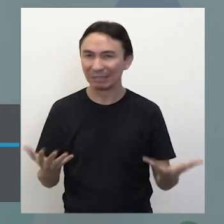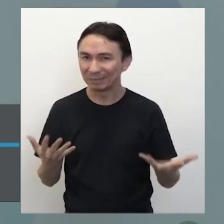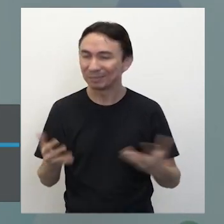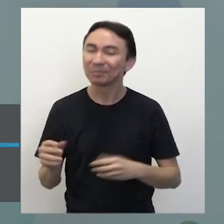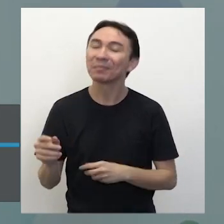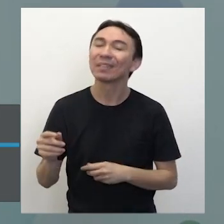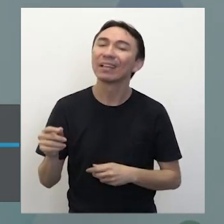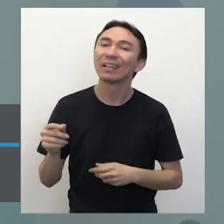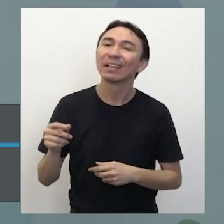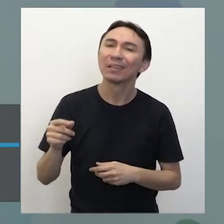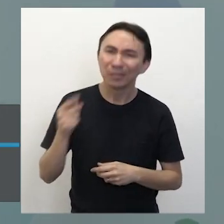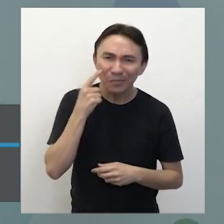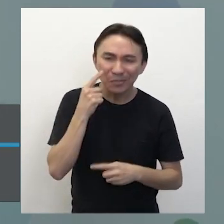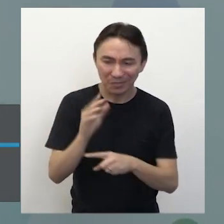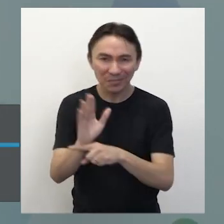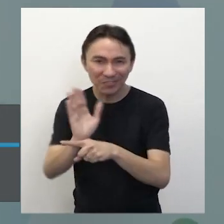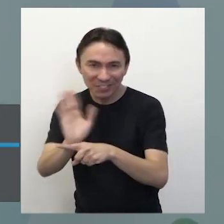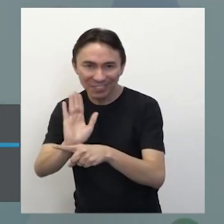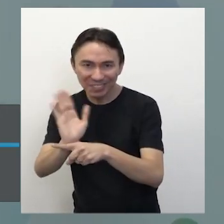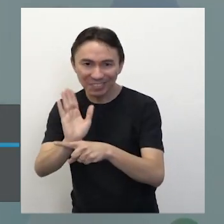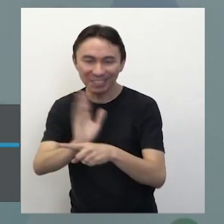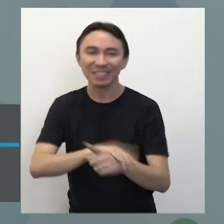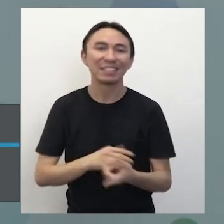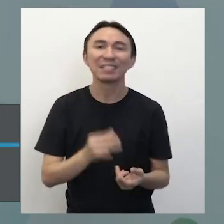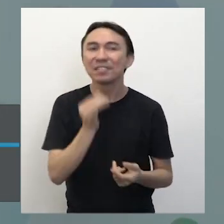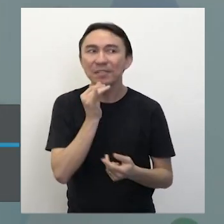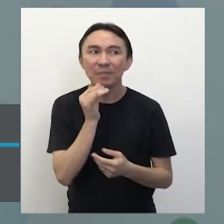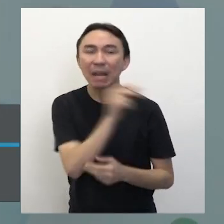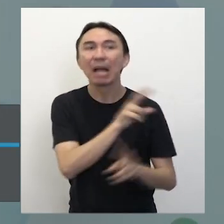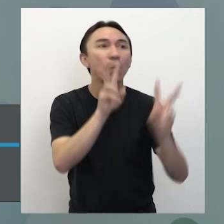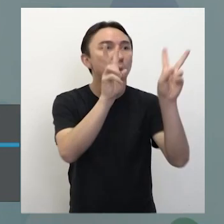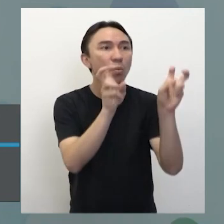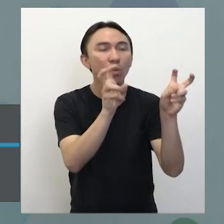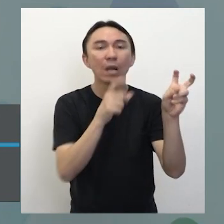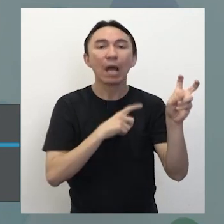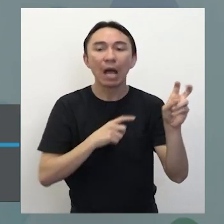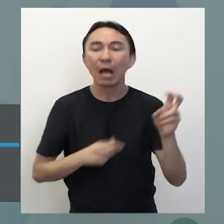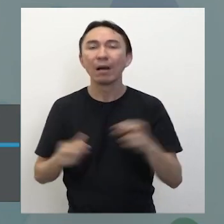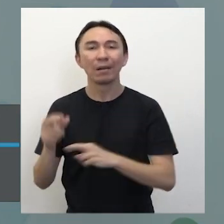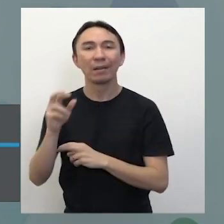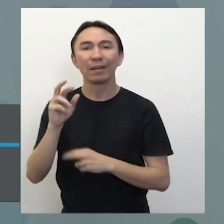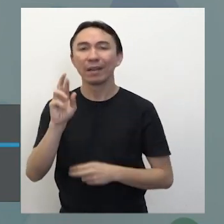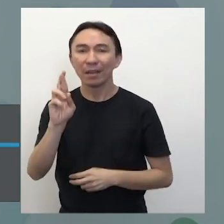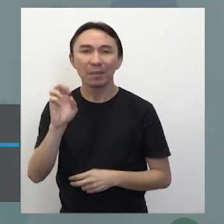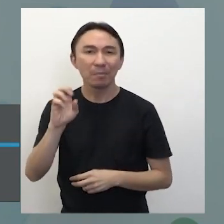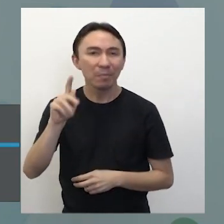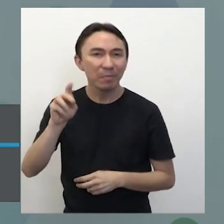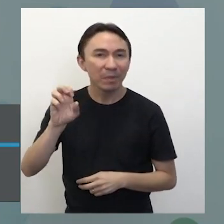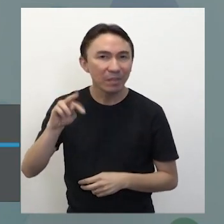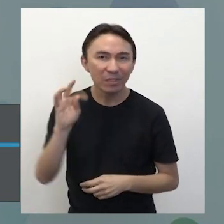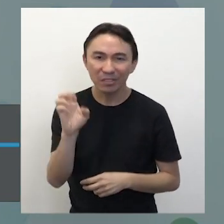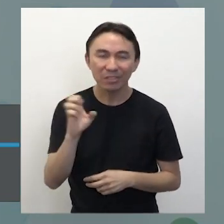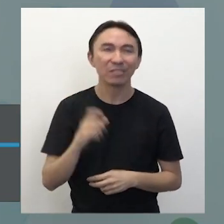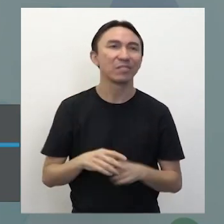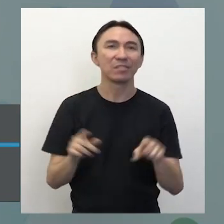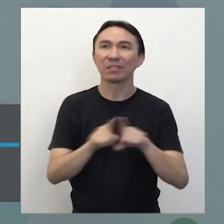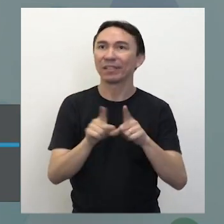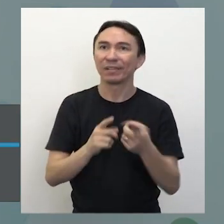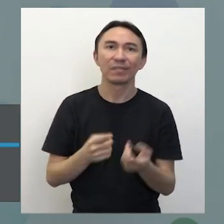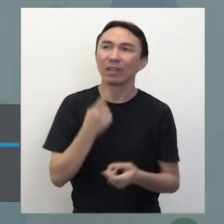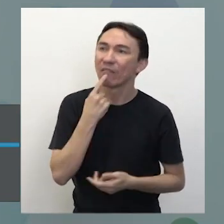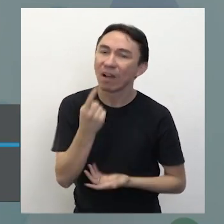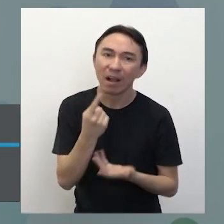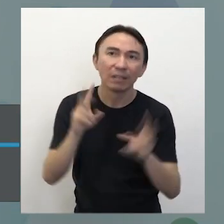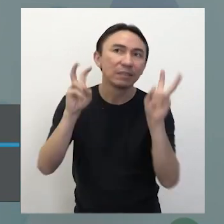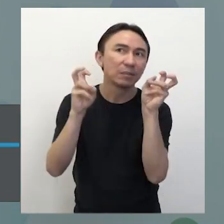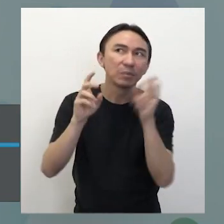gente viu nos vídeos os assuntos que interessam aos repentistas, falando muito de Deus, religiosidade, da cultura, né? Se a